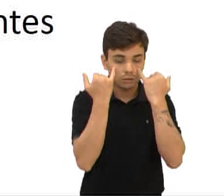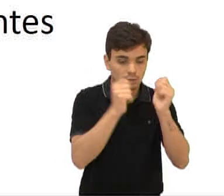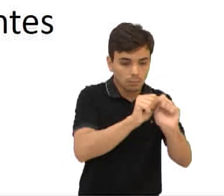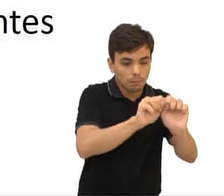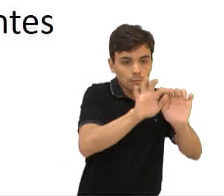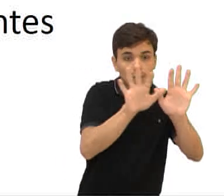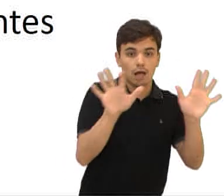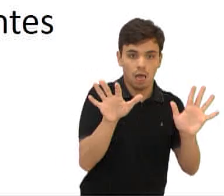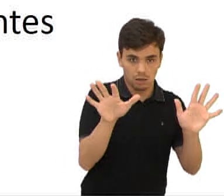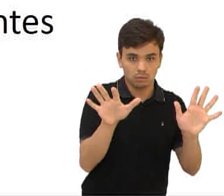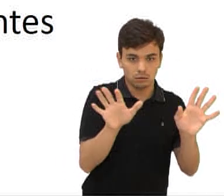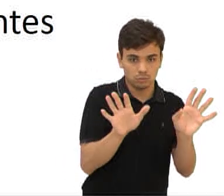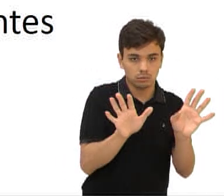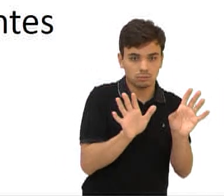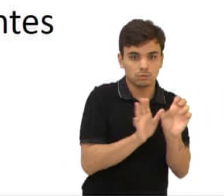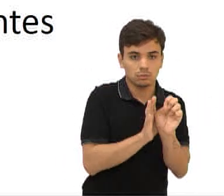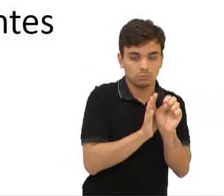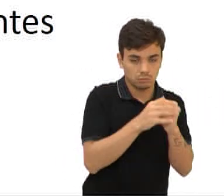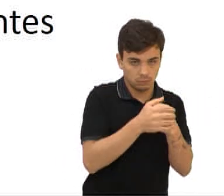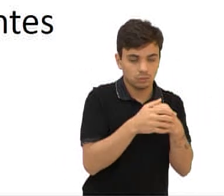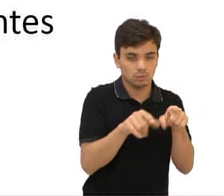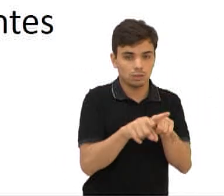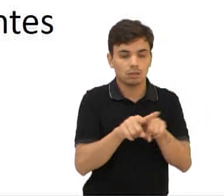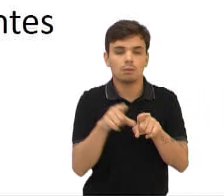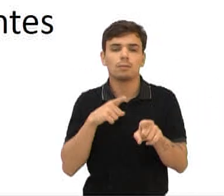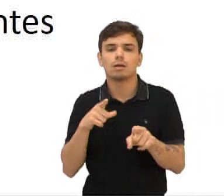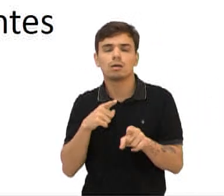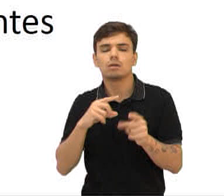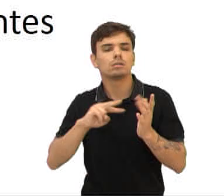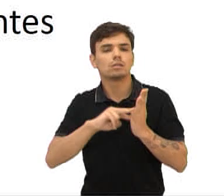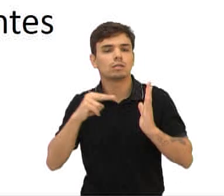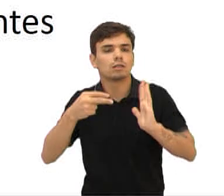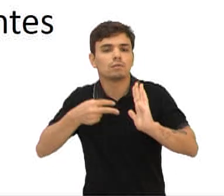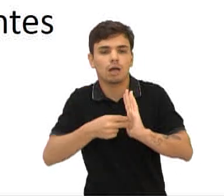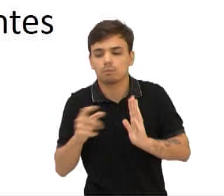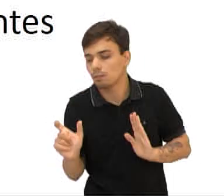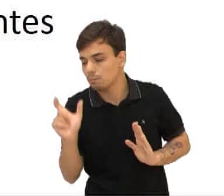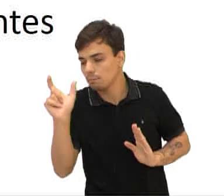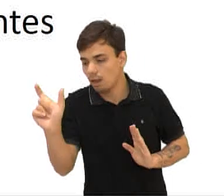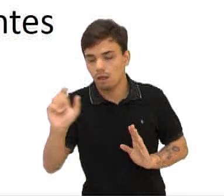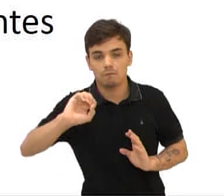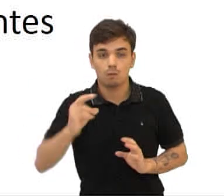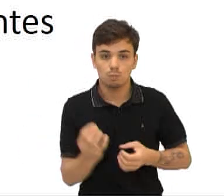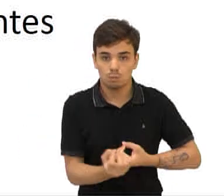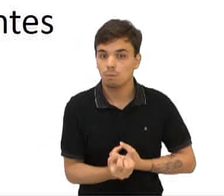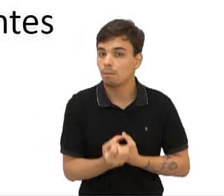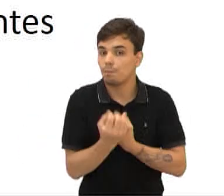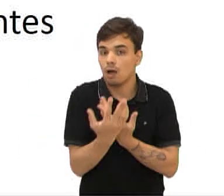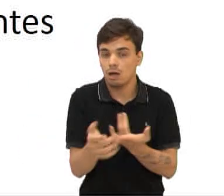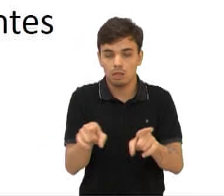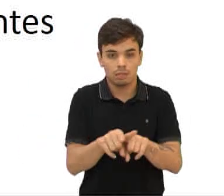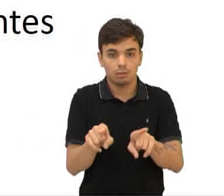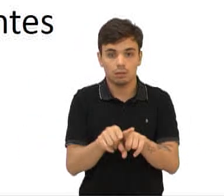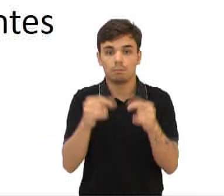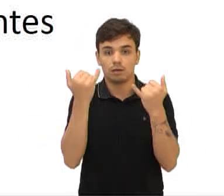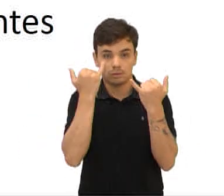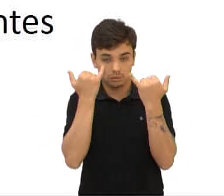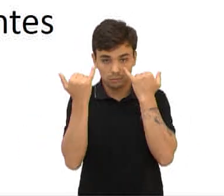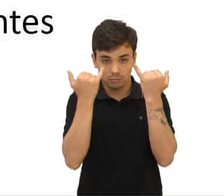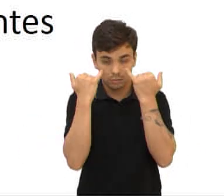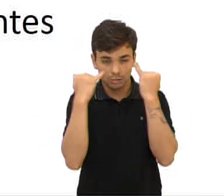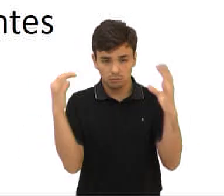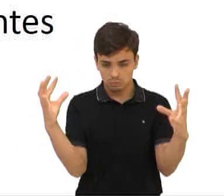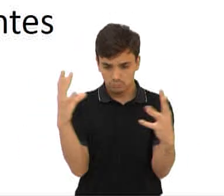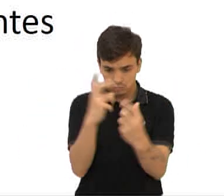texto. Vamos inferir o sentido de uma palavra ou expressão. Vamos inferir uma informação implícita em um